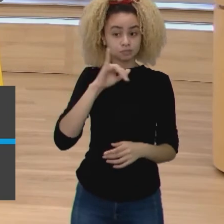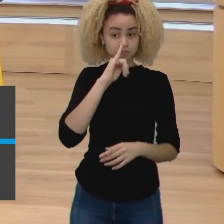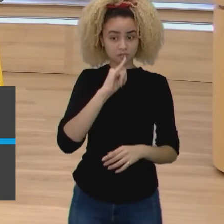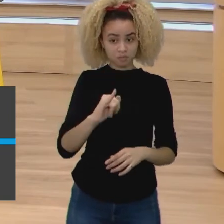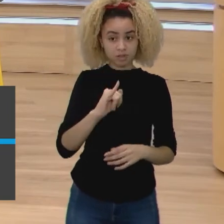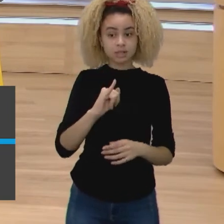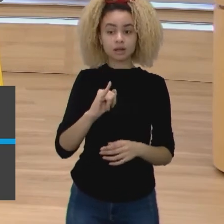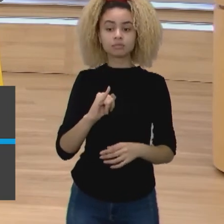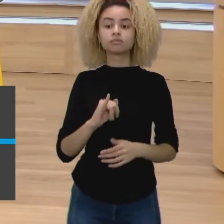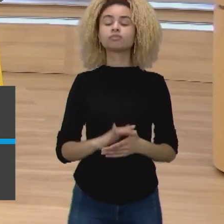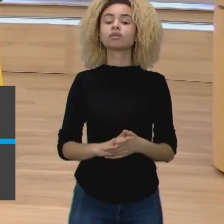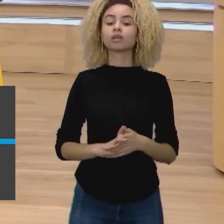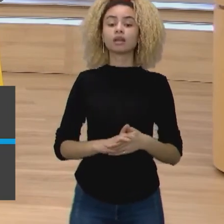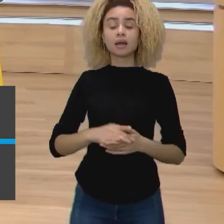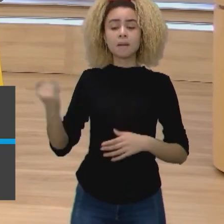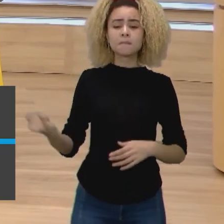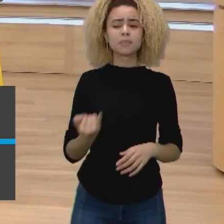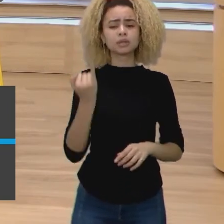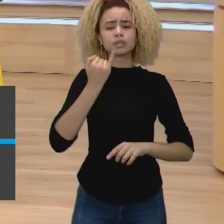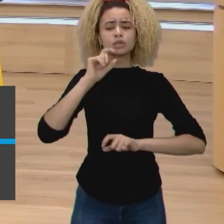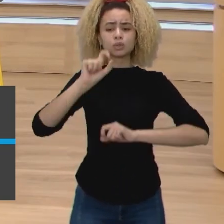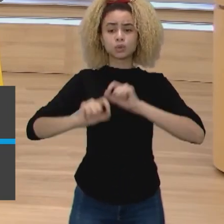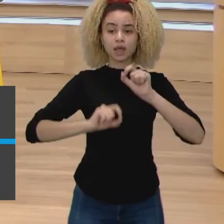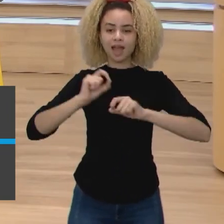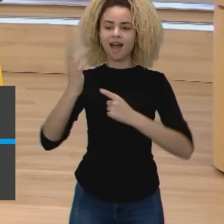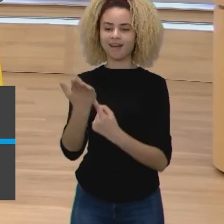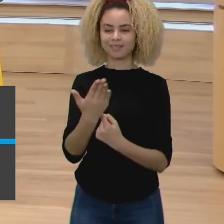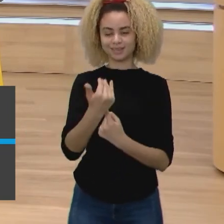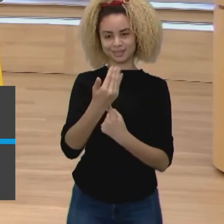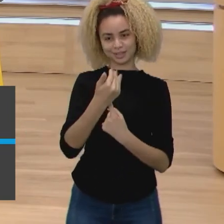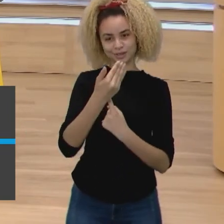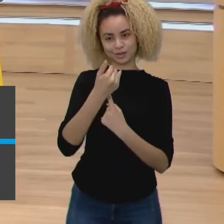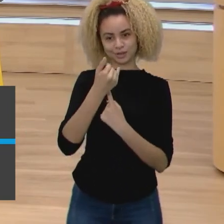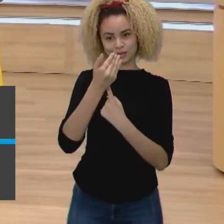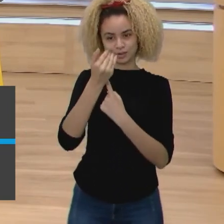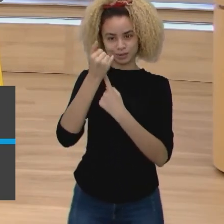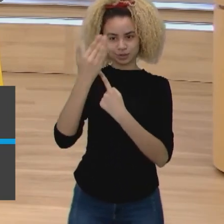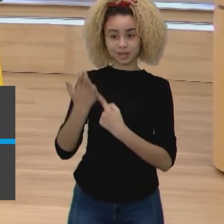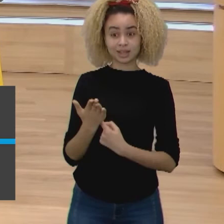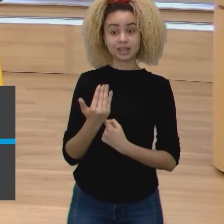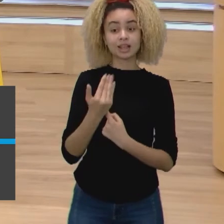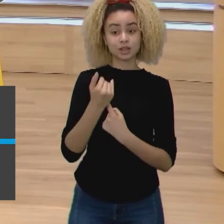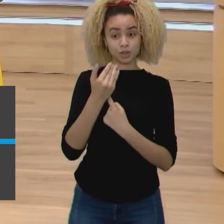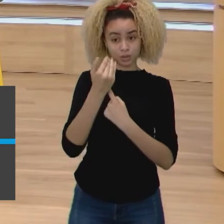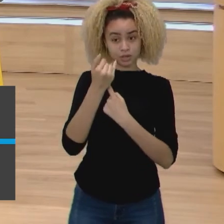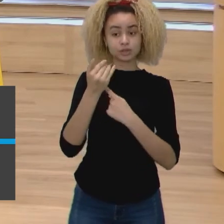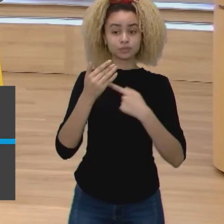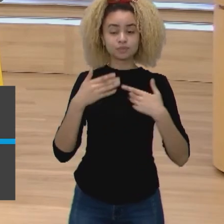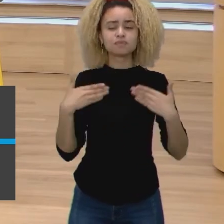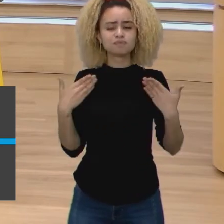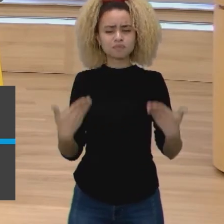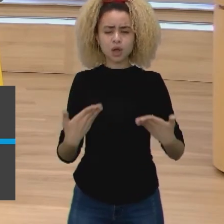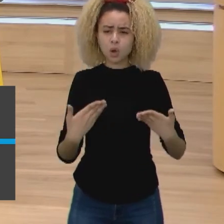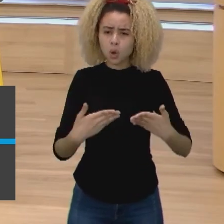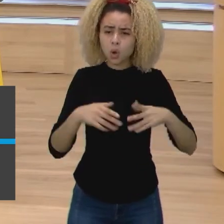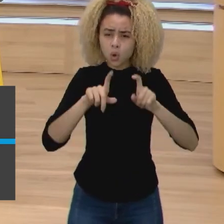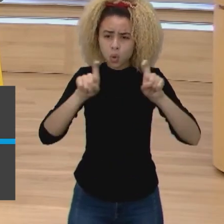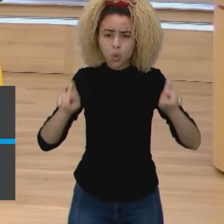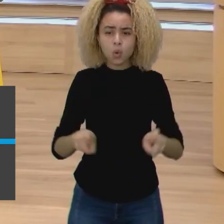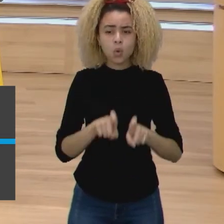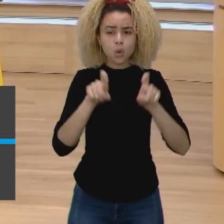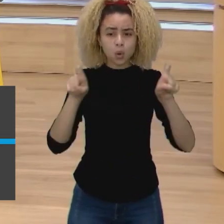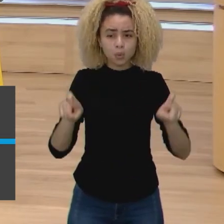falar, é a importância da tecnologia, da telemática. Então, o computador ele